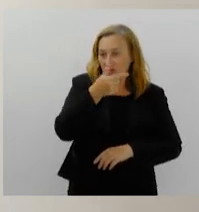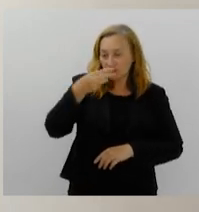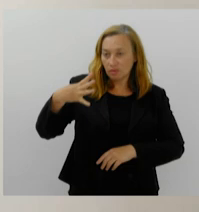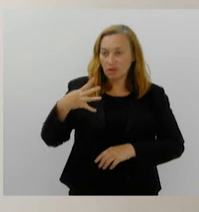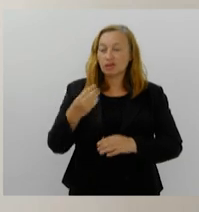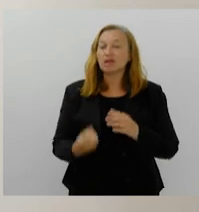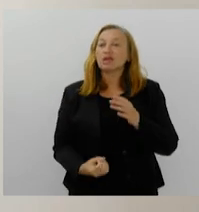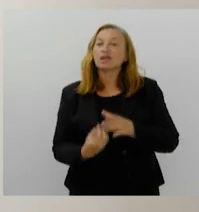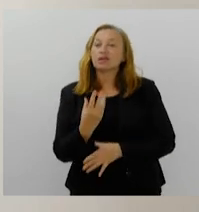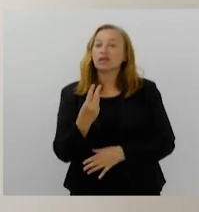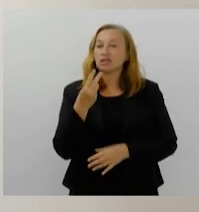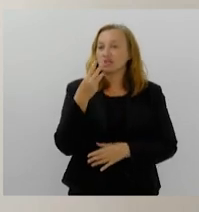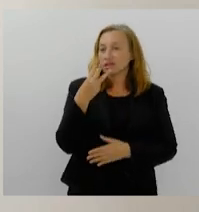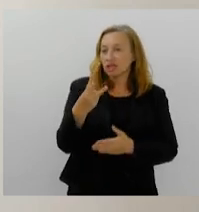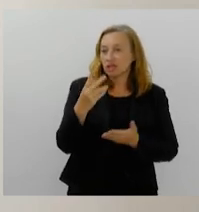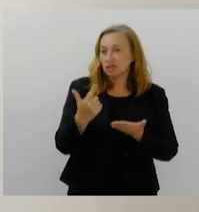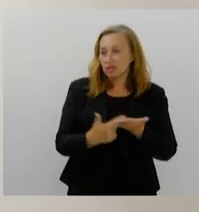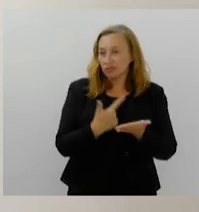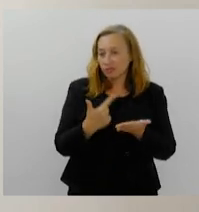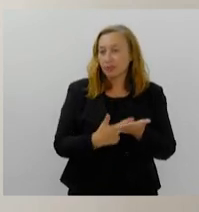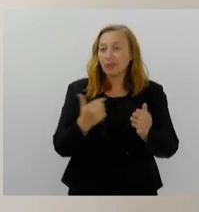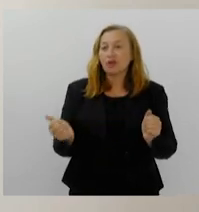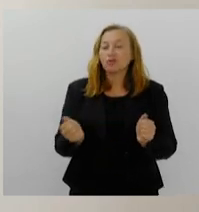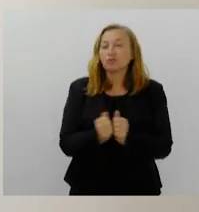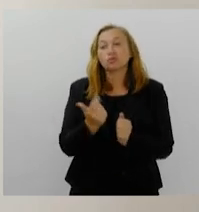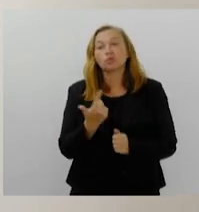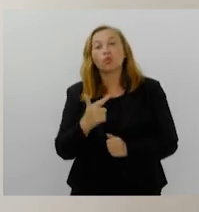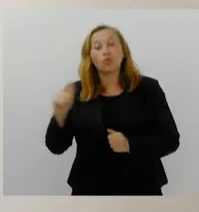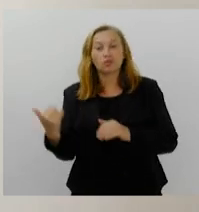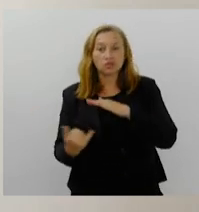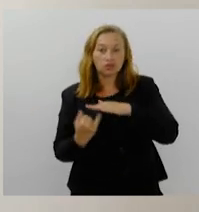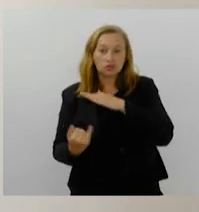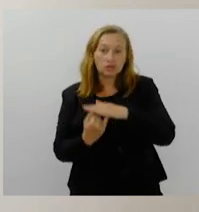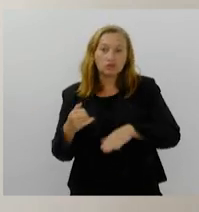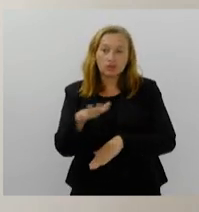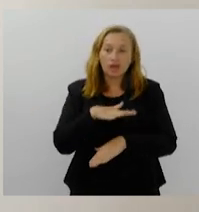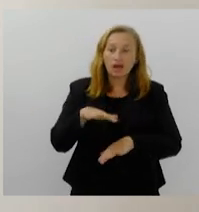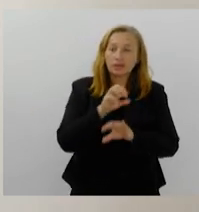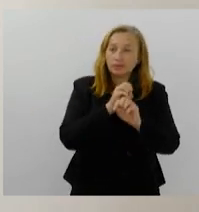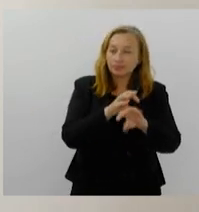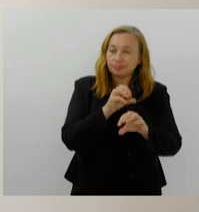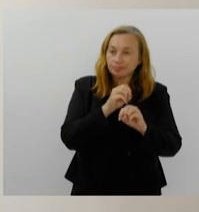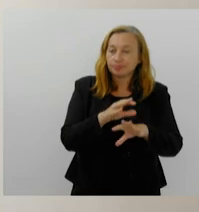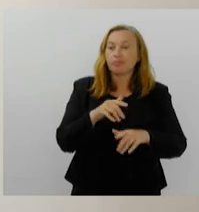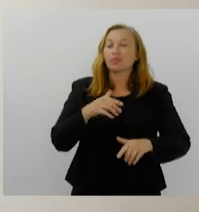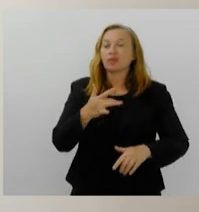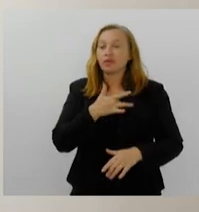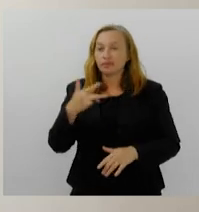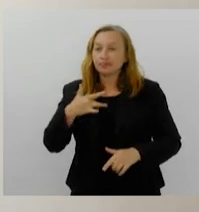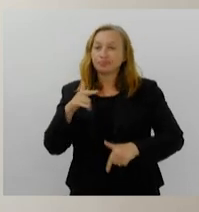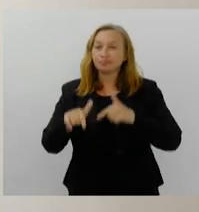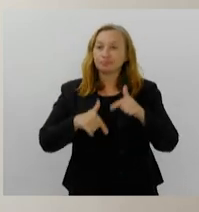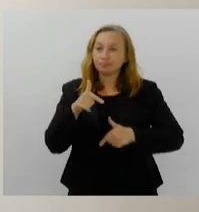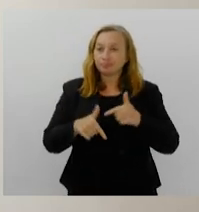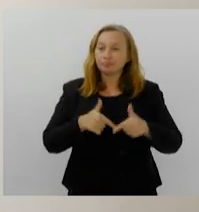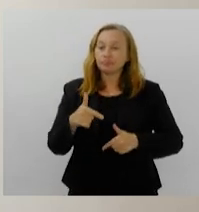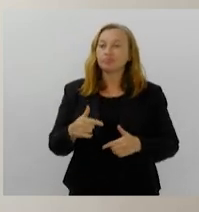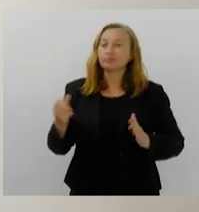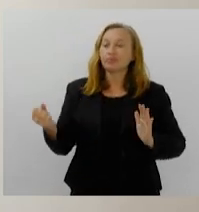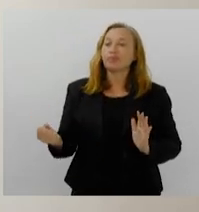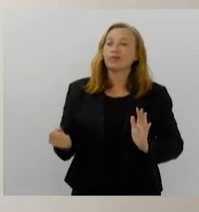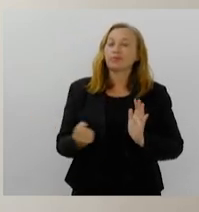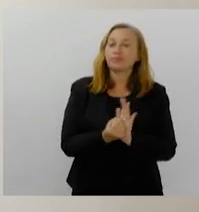mais 3 revistas, juntamente com outras instituições da área da educação, saúde e trabalho. O Pacto pela